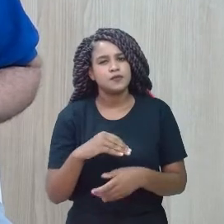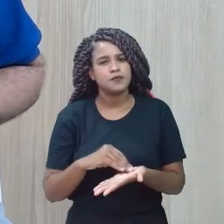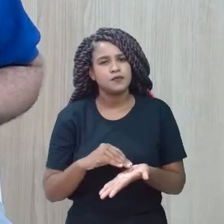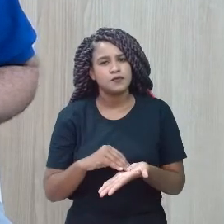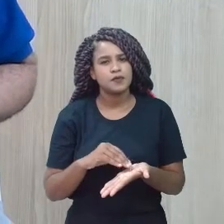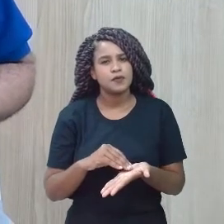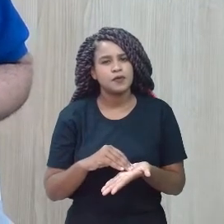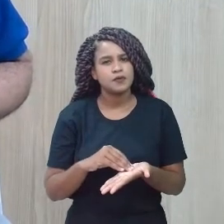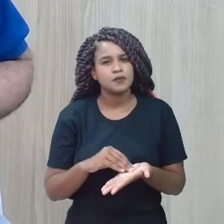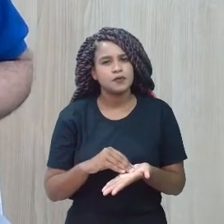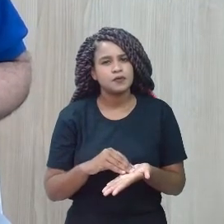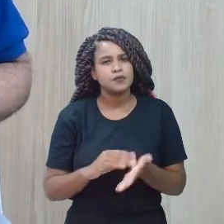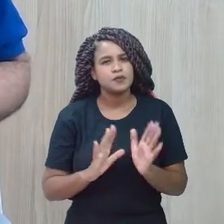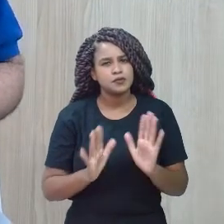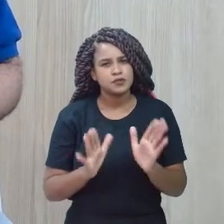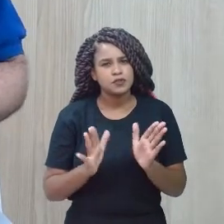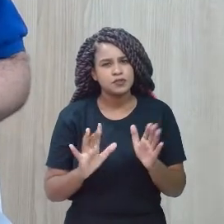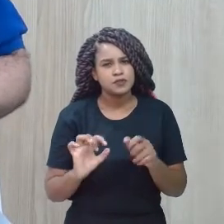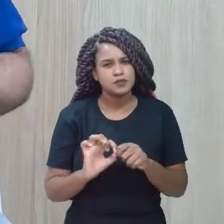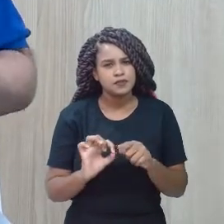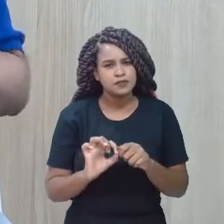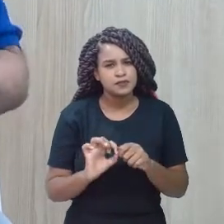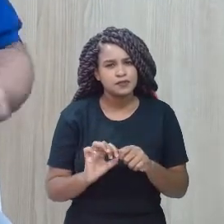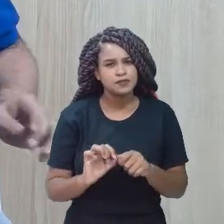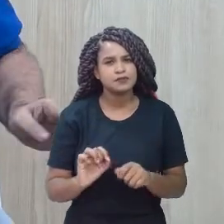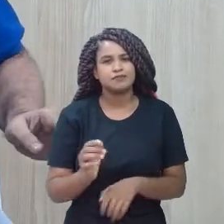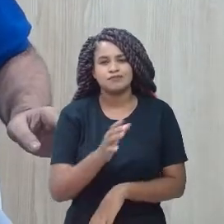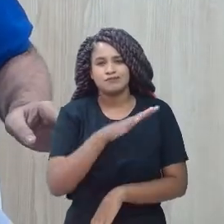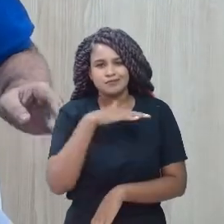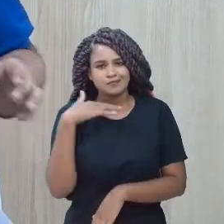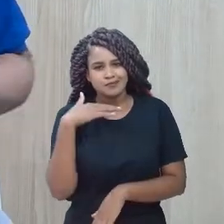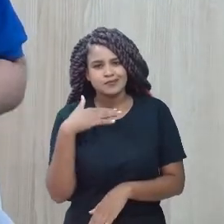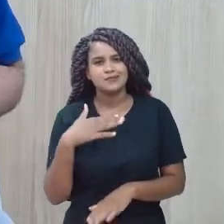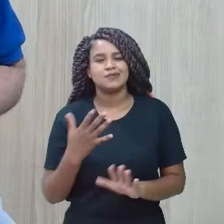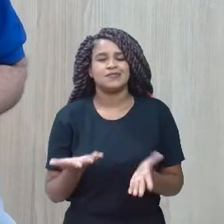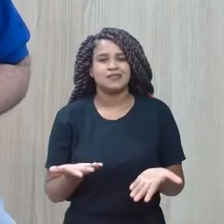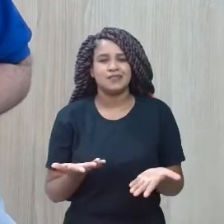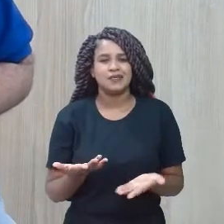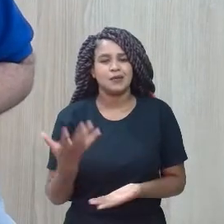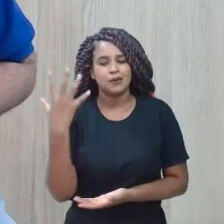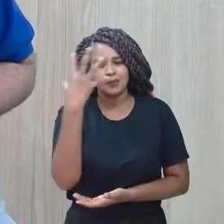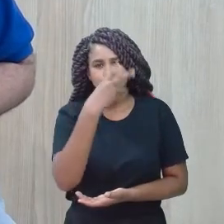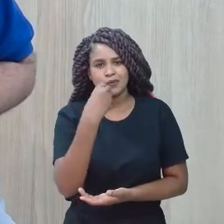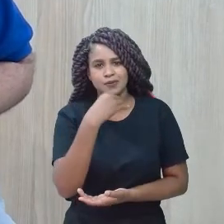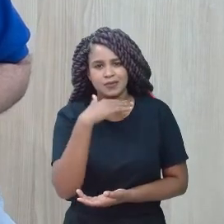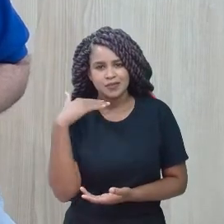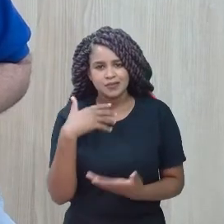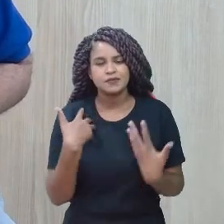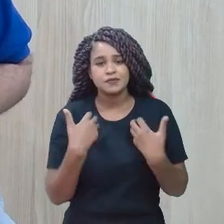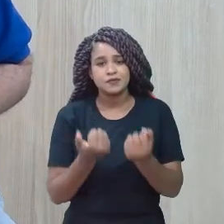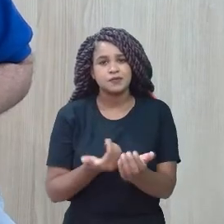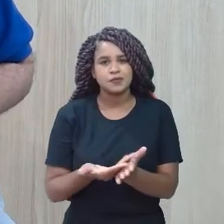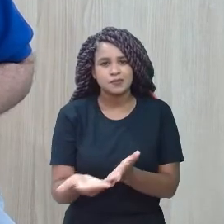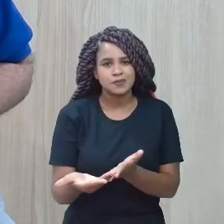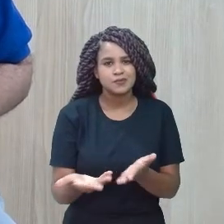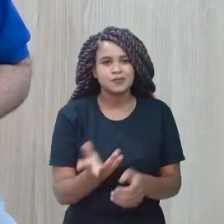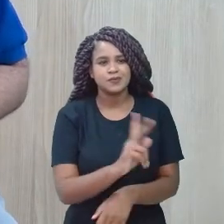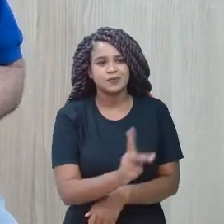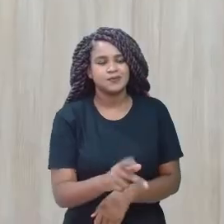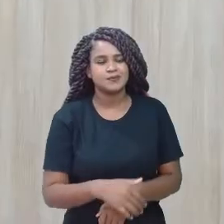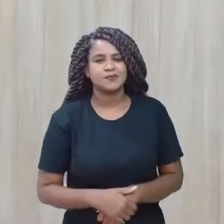aí? Já fizeram, não foi? Eu também vou fazer aqui agora, só. Rostinho lindo para vocês. Vamos embora, professora